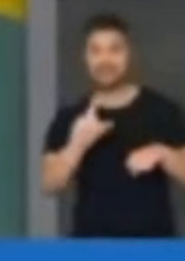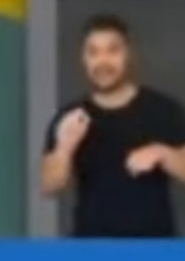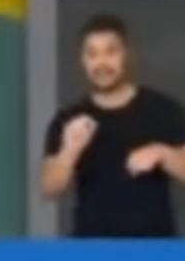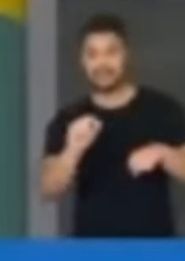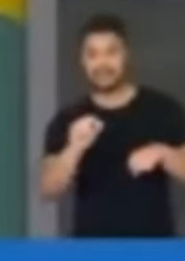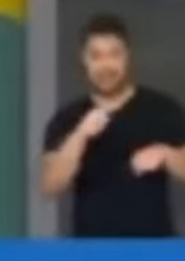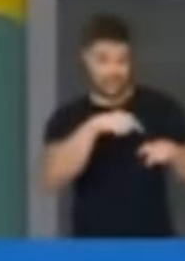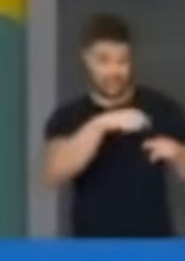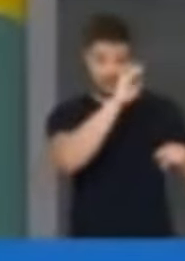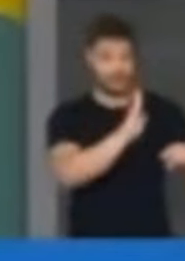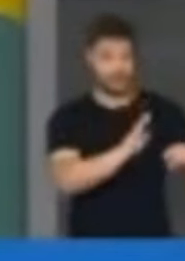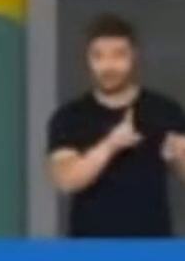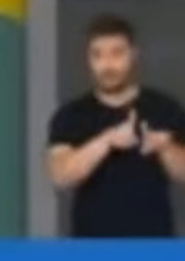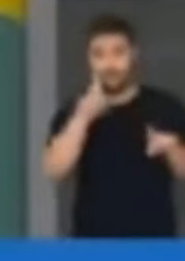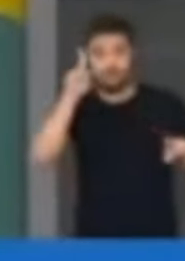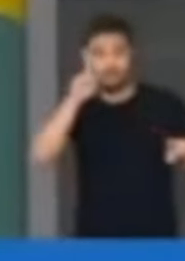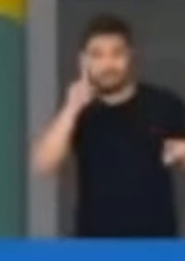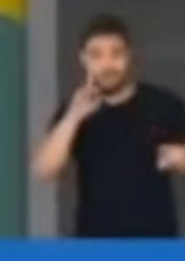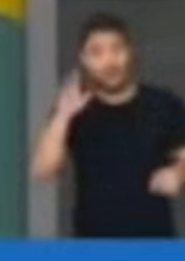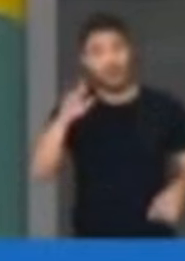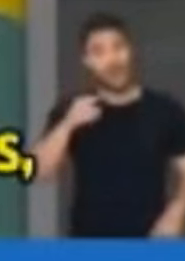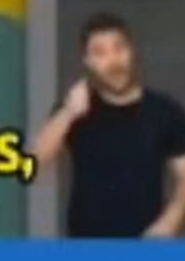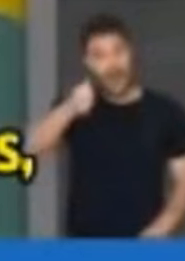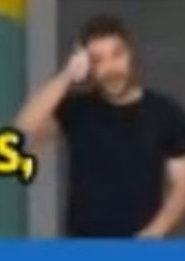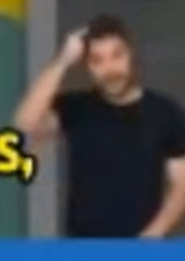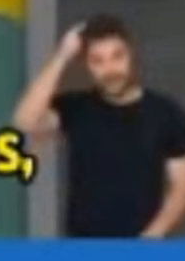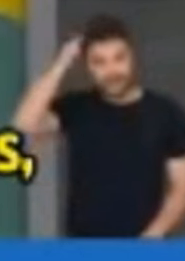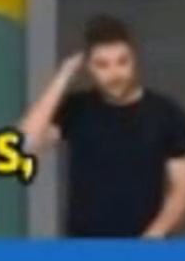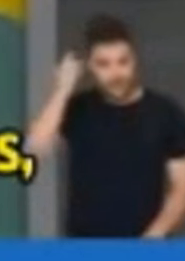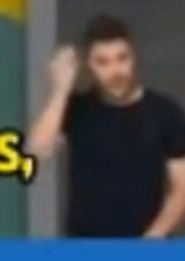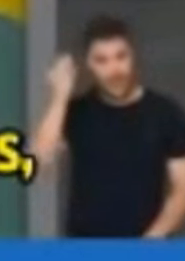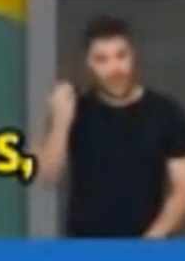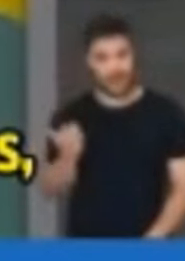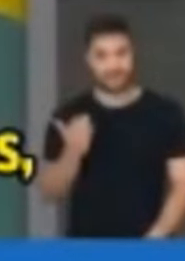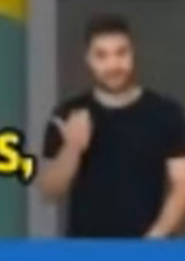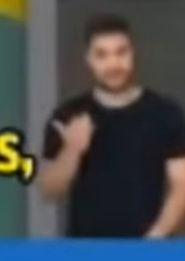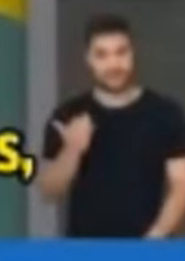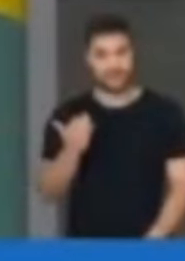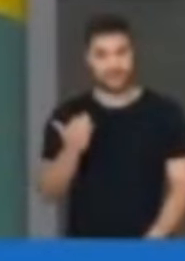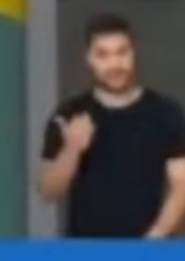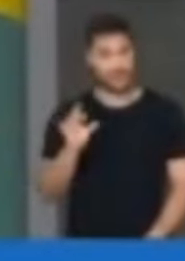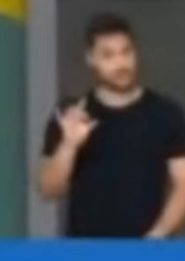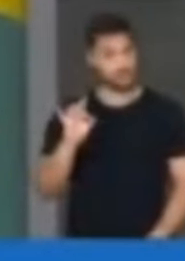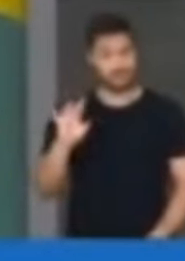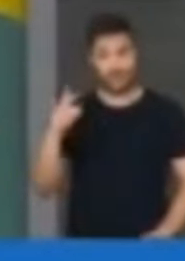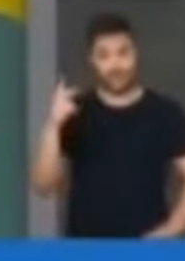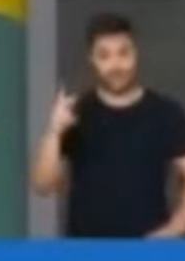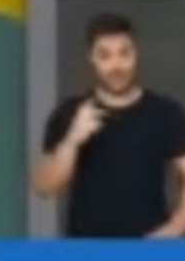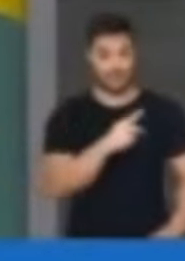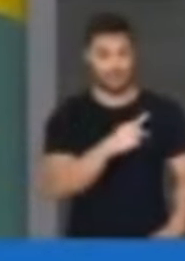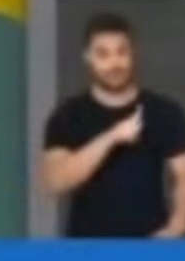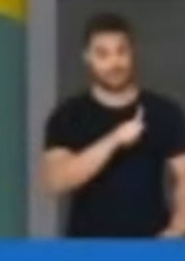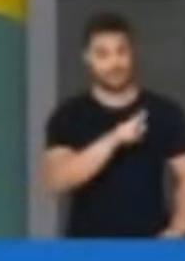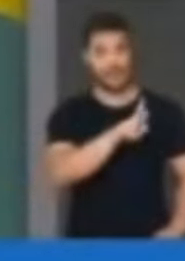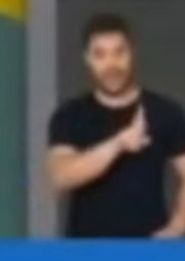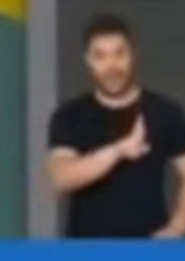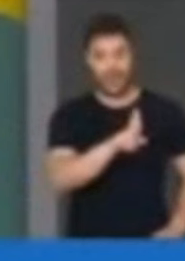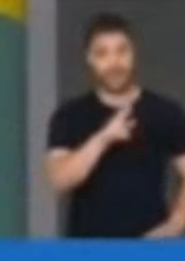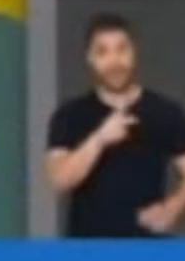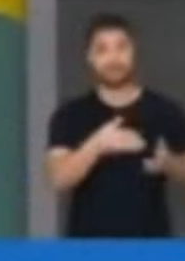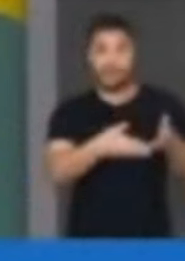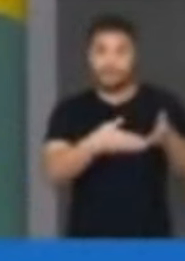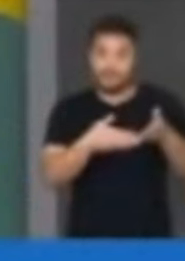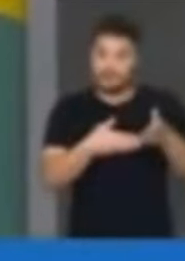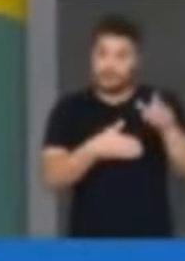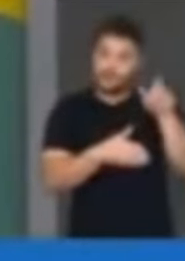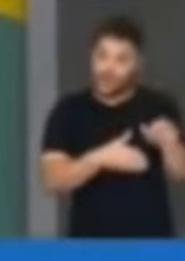Unidos. Para que a tese de Alexandre de Moraes, que, diga-se de passagem, é só de Alexandre de Moraes, porque a PGR já pediu a soltura de Felipe